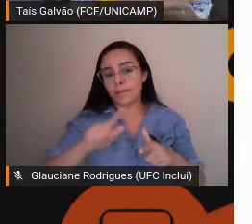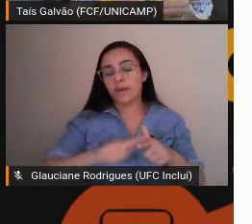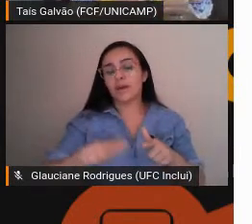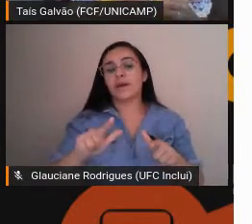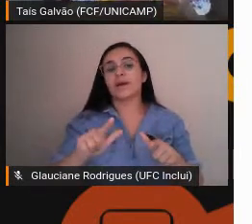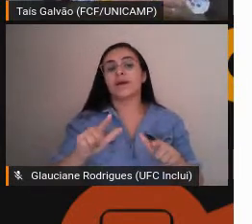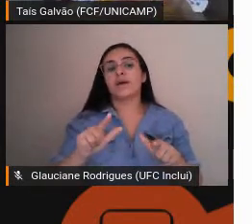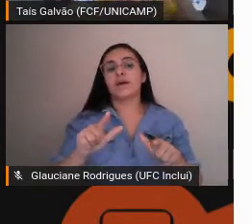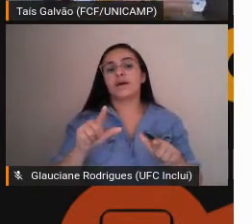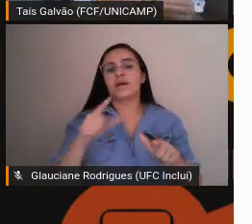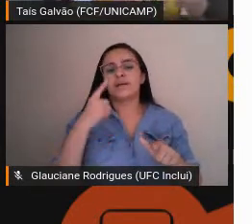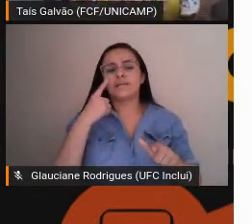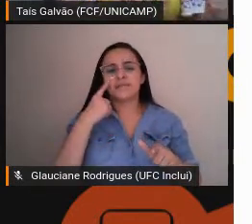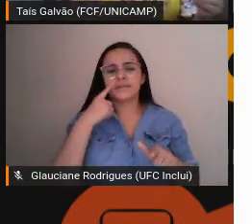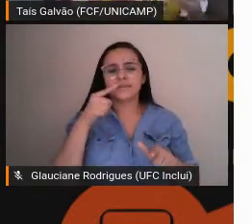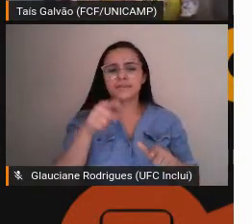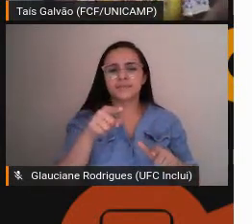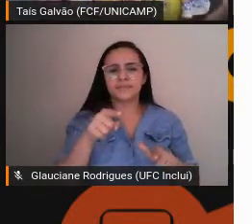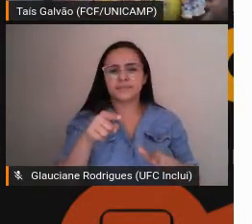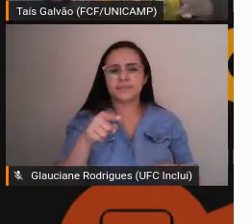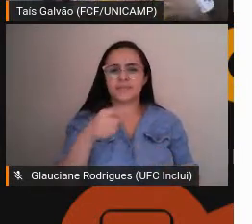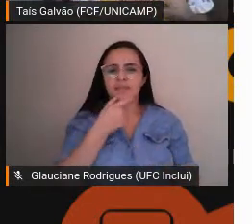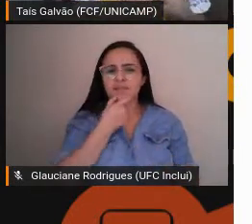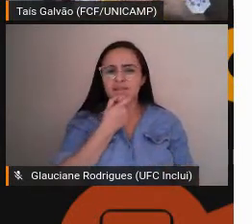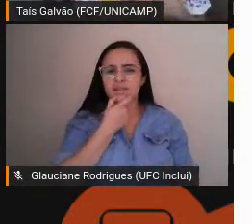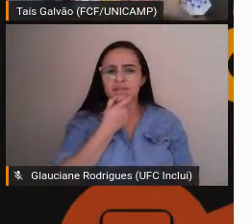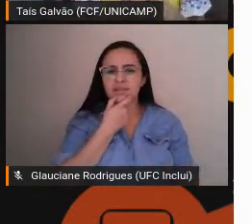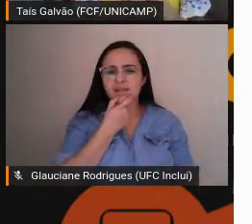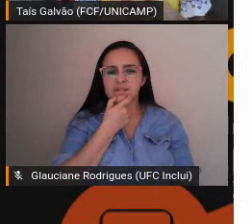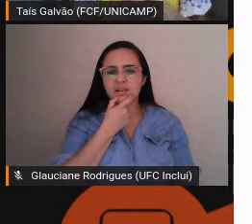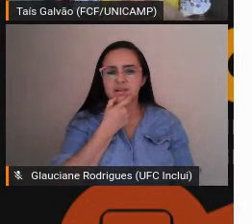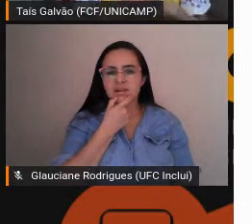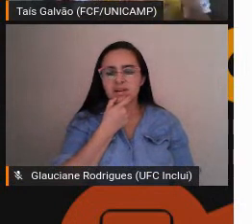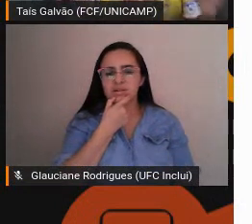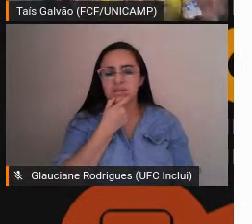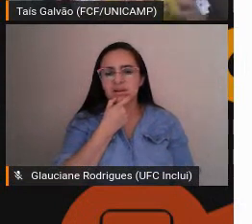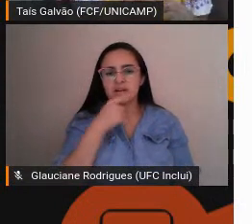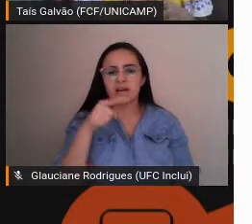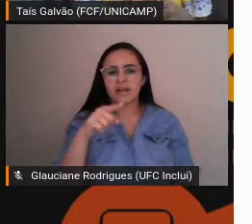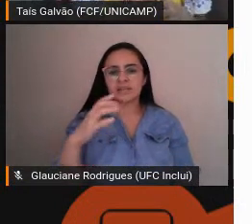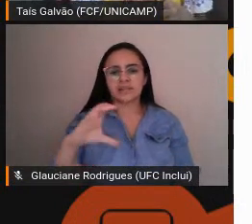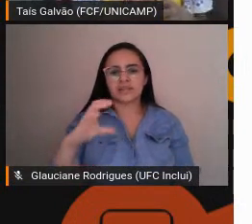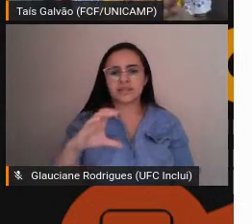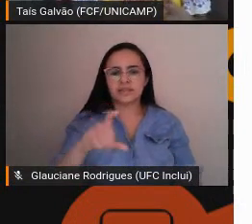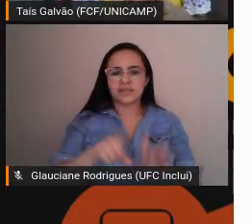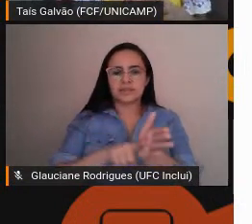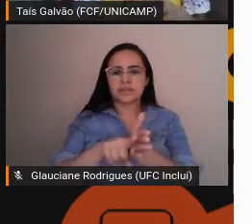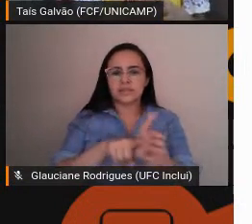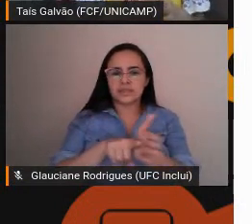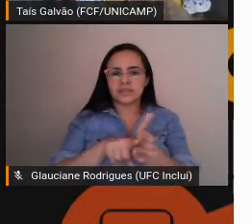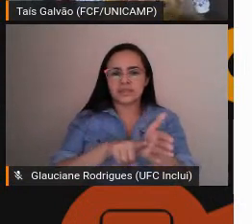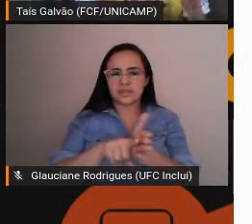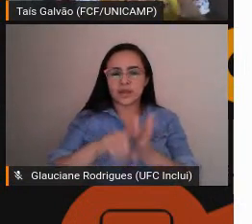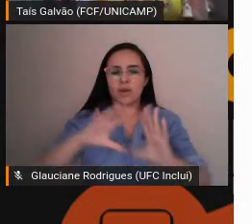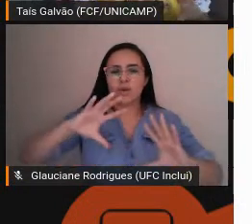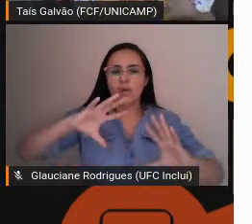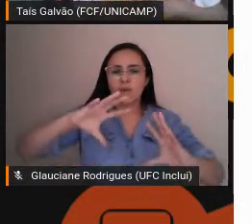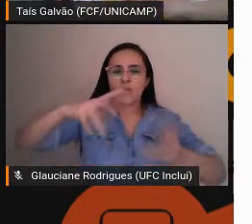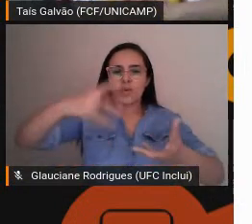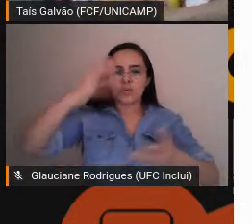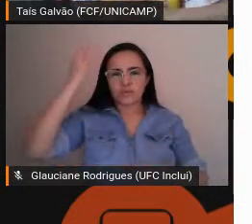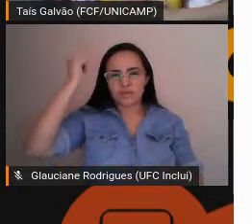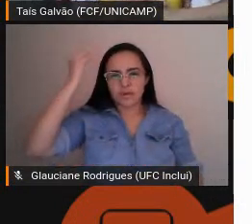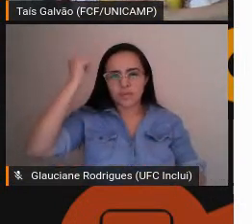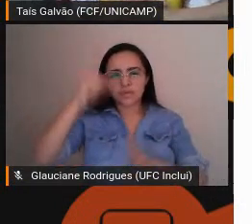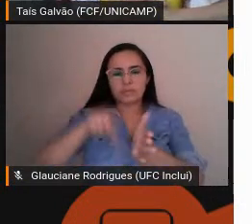foi um inquérito feito pela Nature, né? Pelo um dos periódicos científicos de maior prestígio no mundo, né? De pesquisa